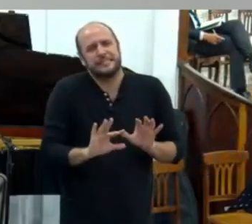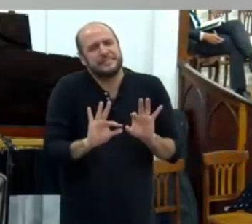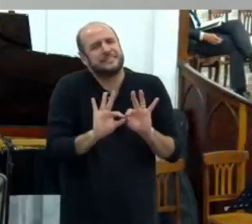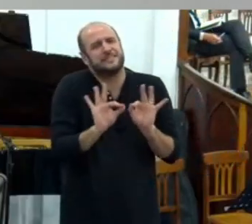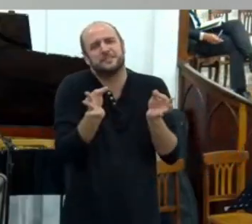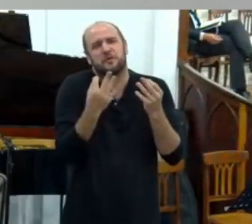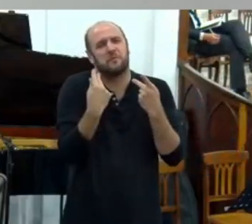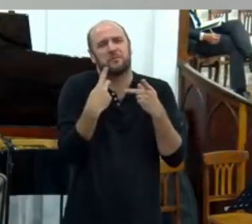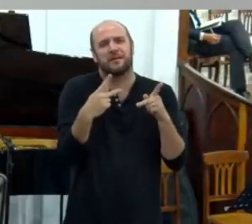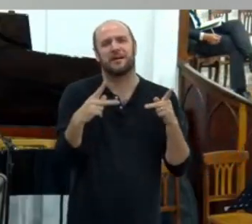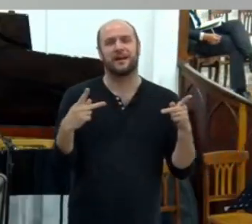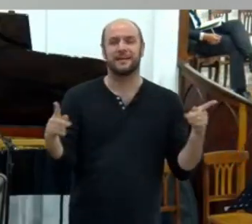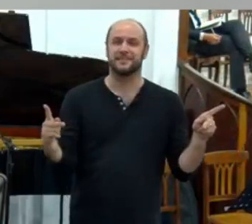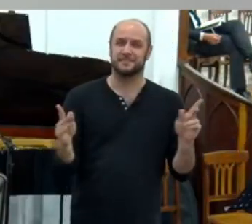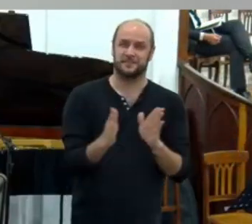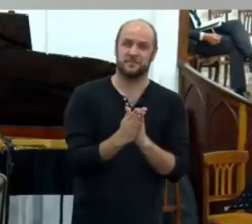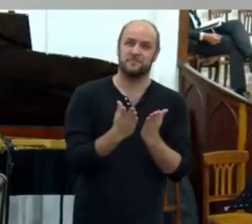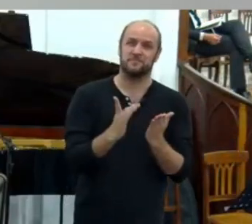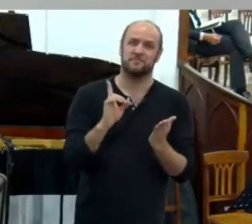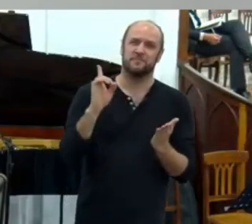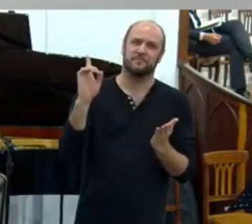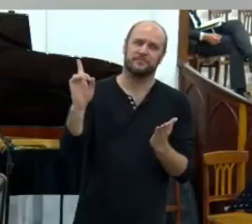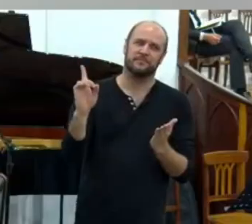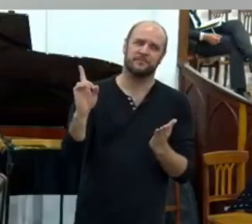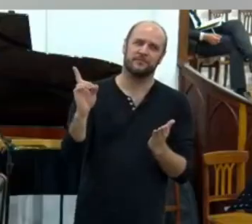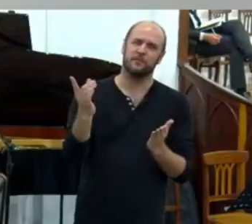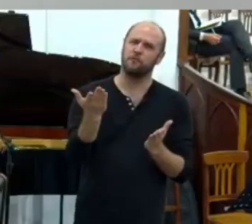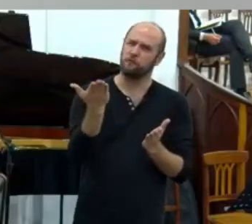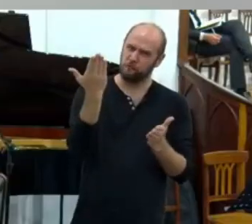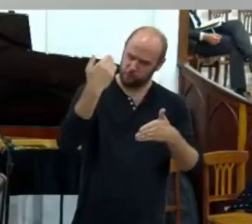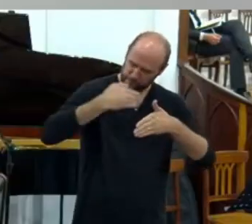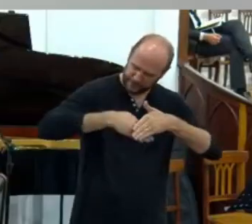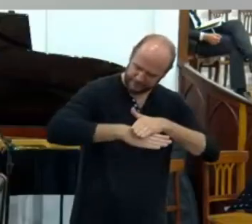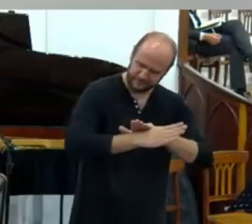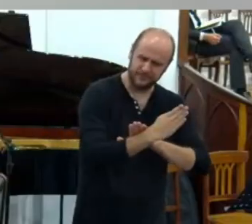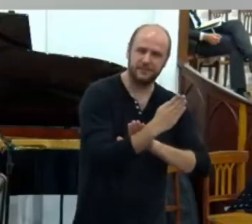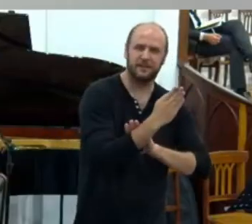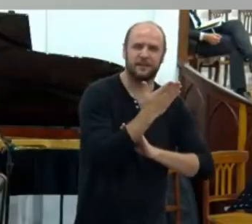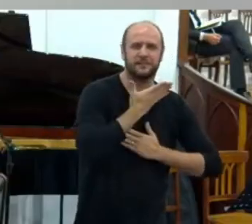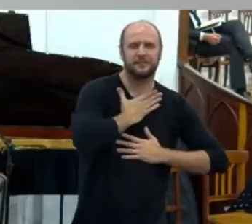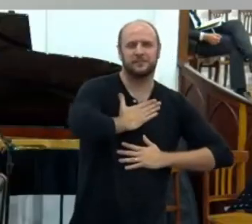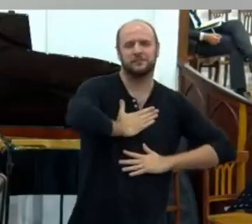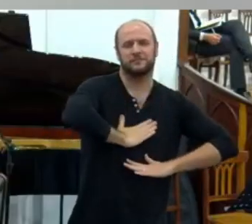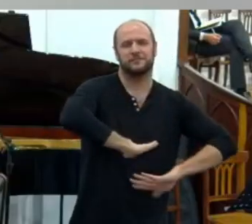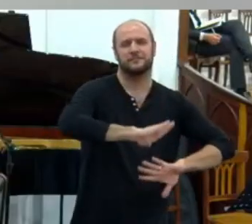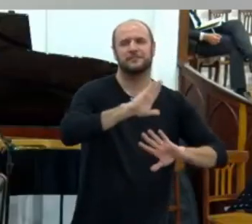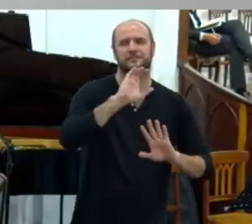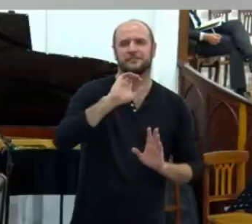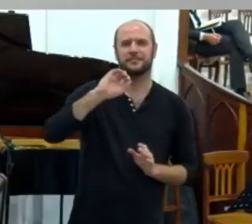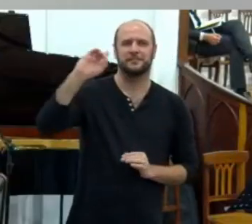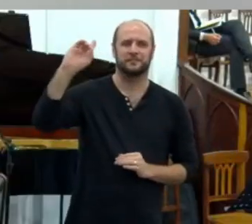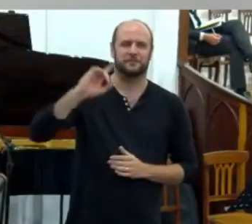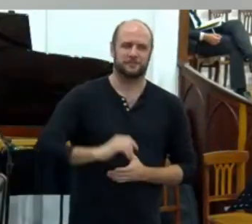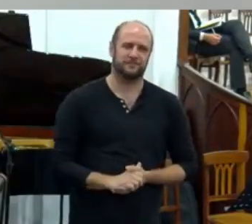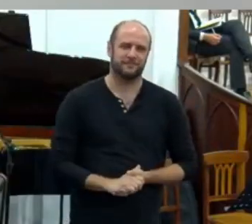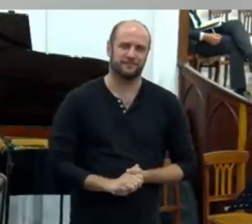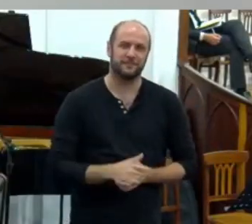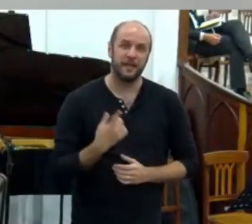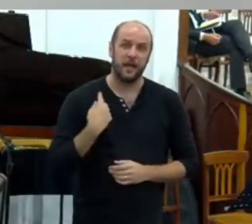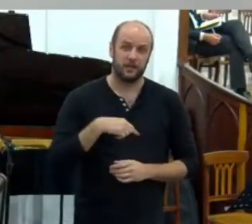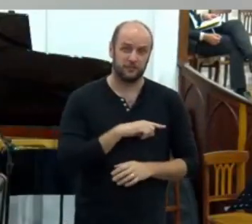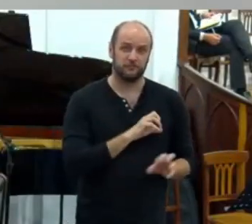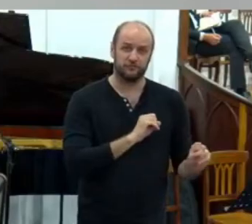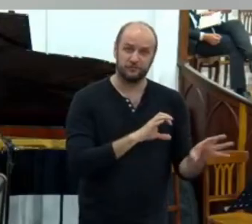mensagem desse trecho: entrem no descanso de Deus. Entrem no descanso de Deus. Nós temos